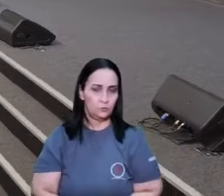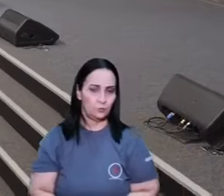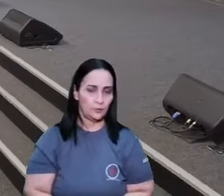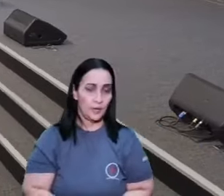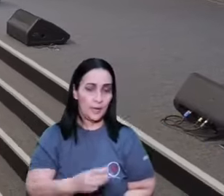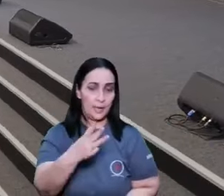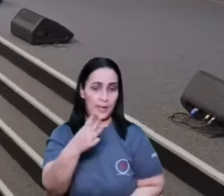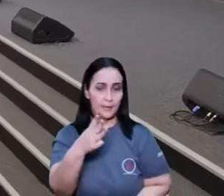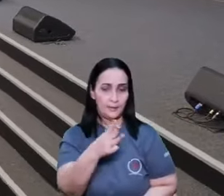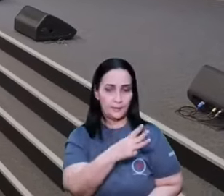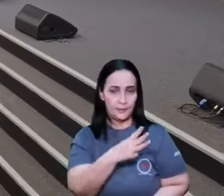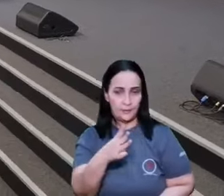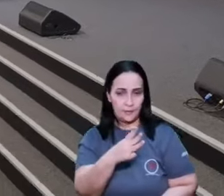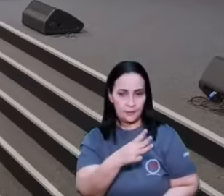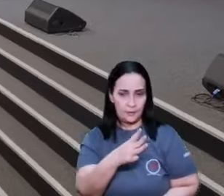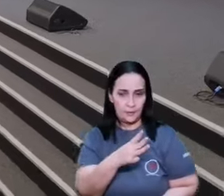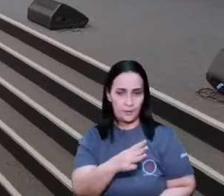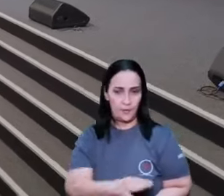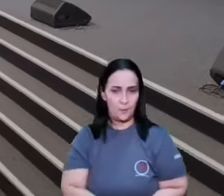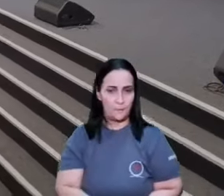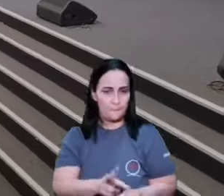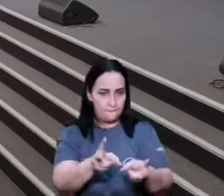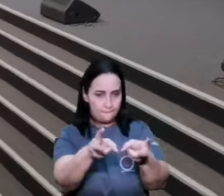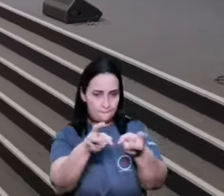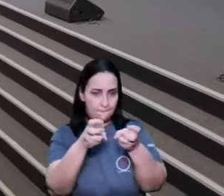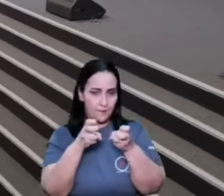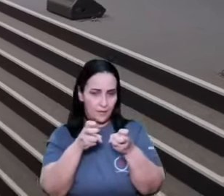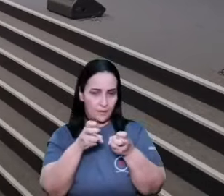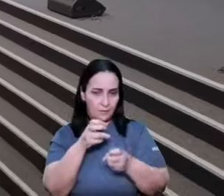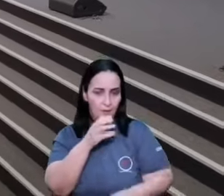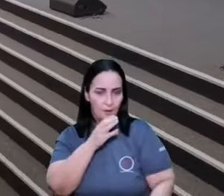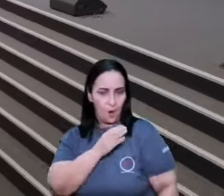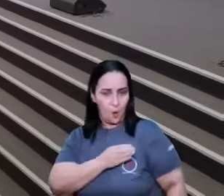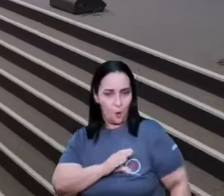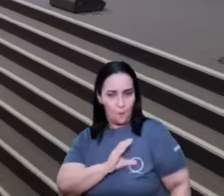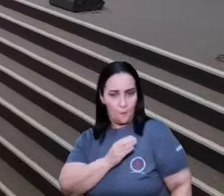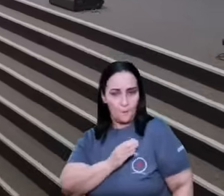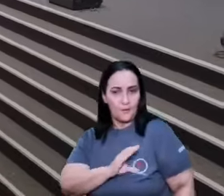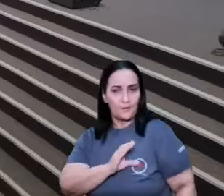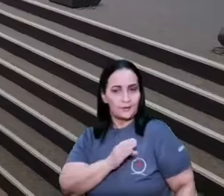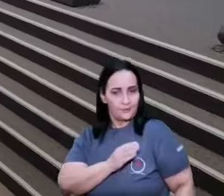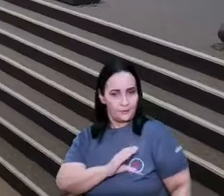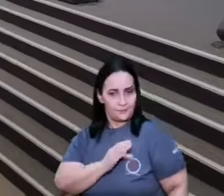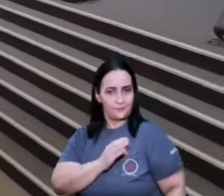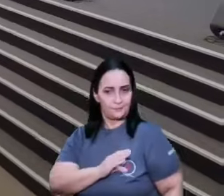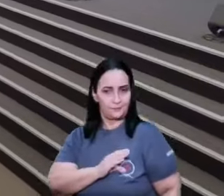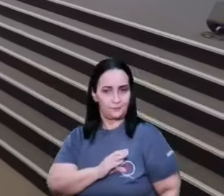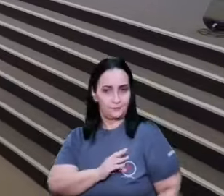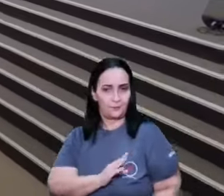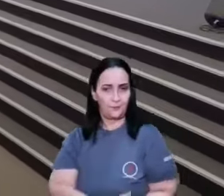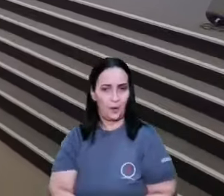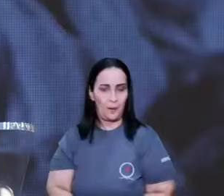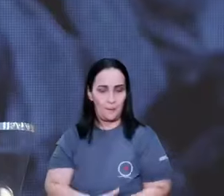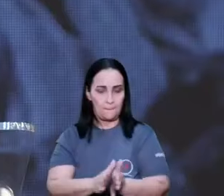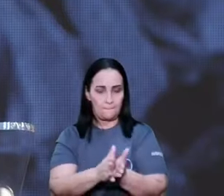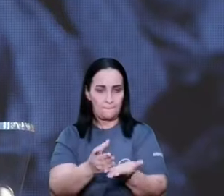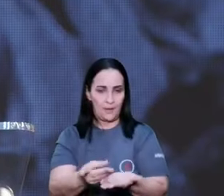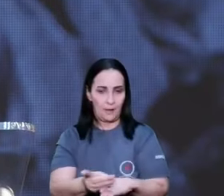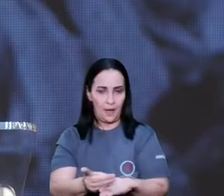33 você vai perceber uma compaixão de Jesus a Bíblia usa o verbo